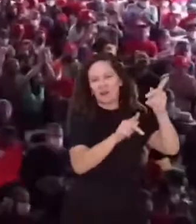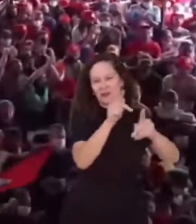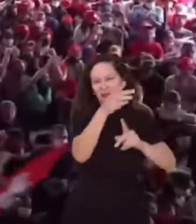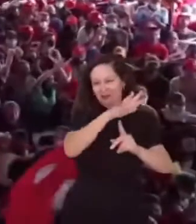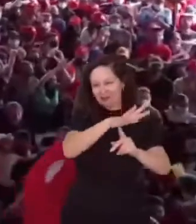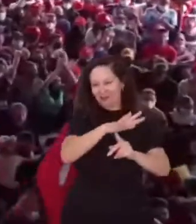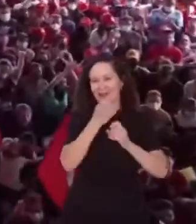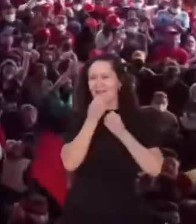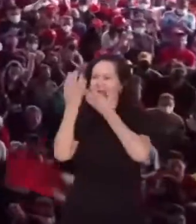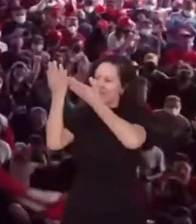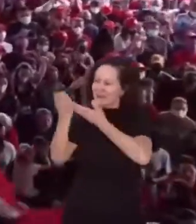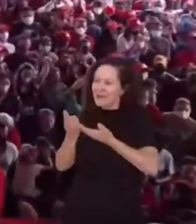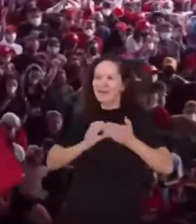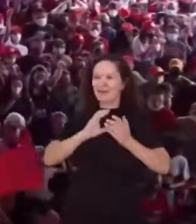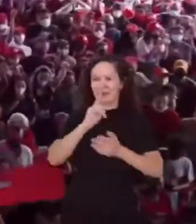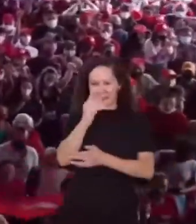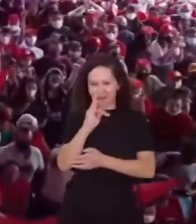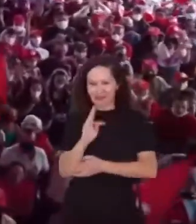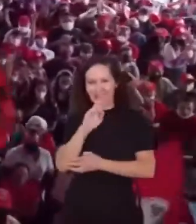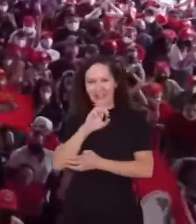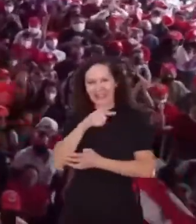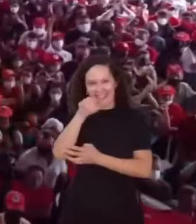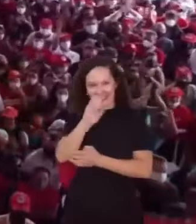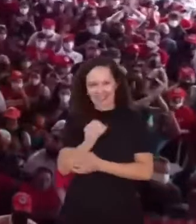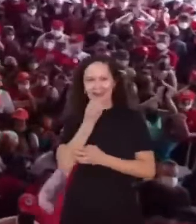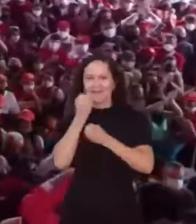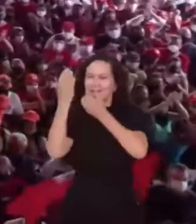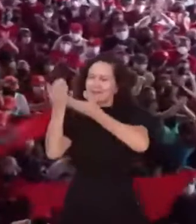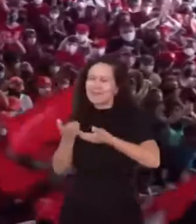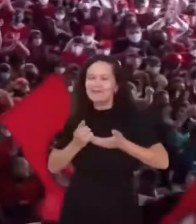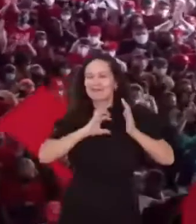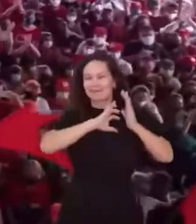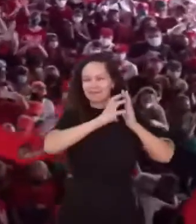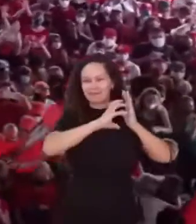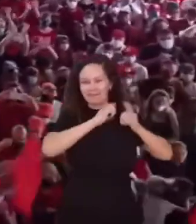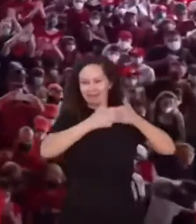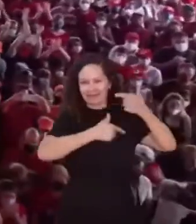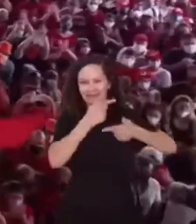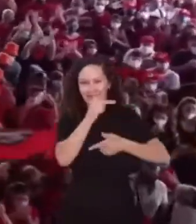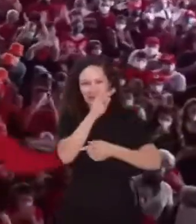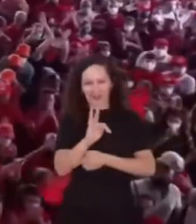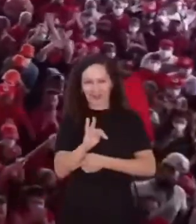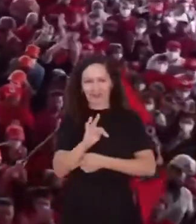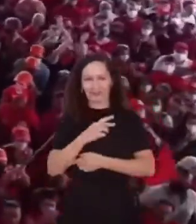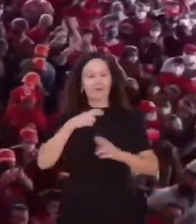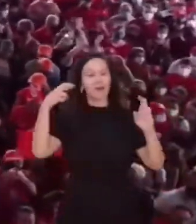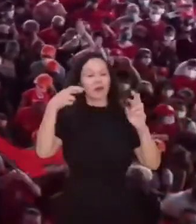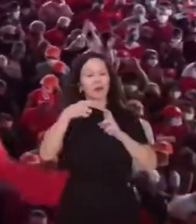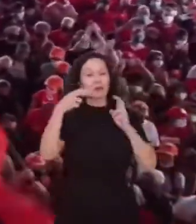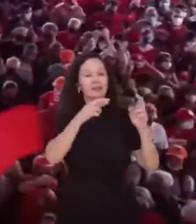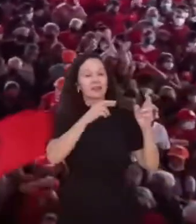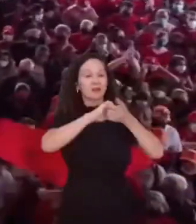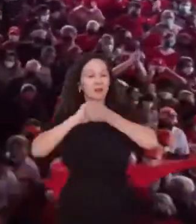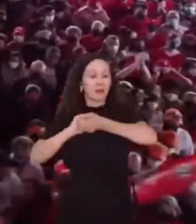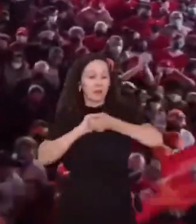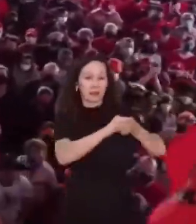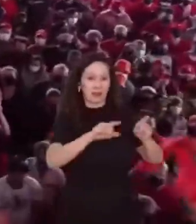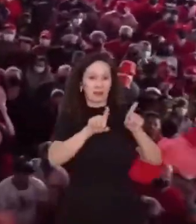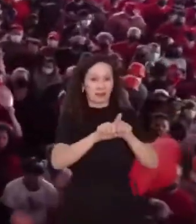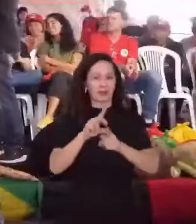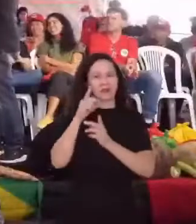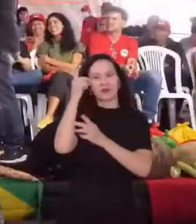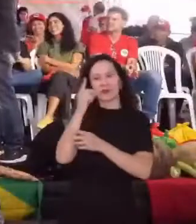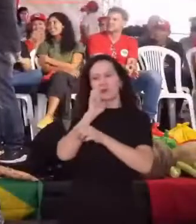Requião. Seja bem-vindo ao PT. Em nome do PT, eu quero saudar aqui também o deputado federal Enio Verri, que está